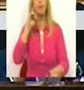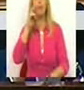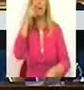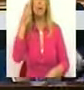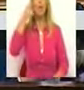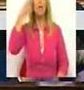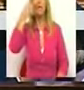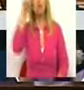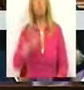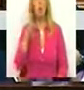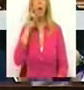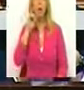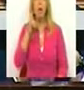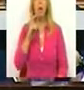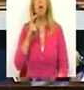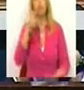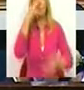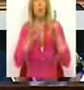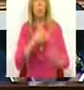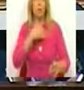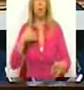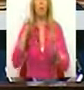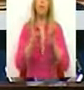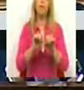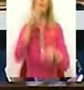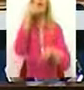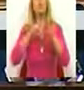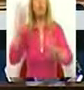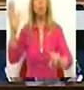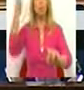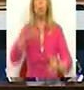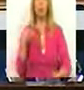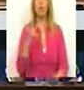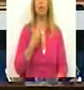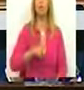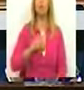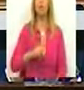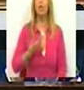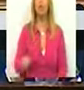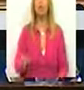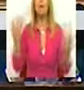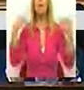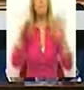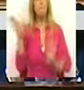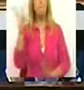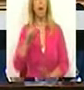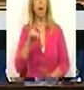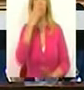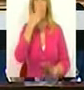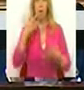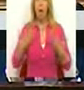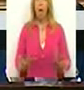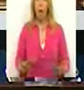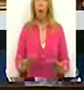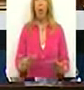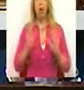salvaguarda e a saúde das pessoas, e são as pessoas que têm de estar à frente das nossas preocupações. Mas mais, se neste momento